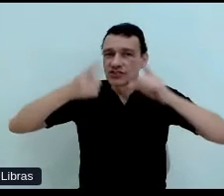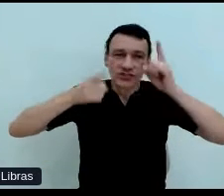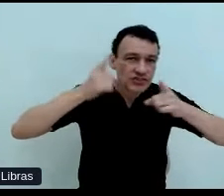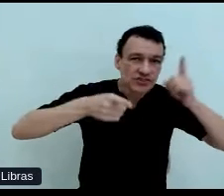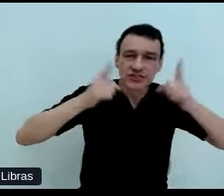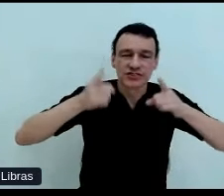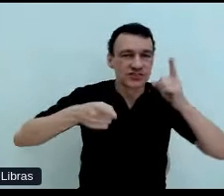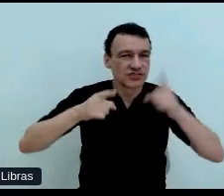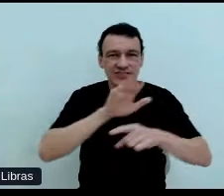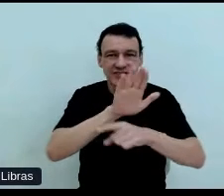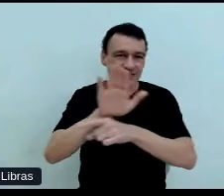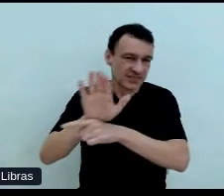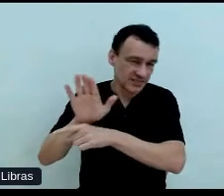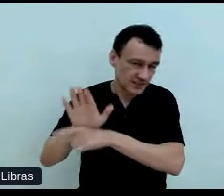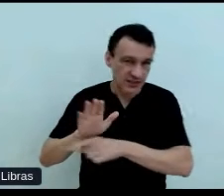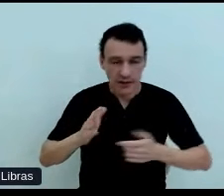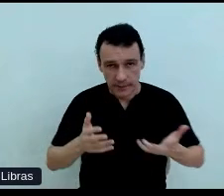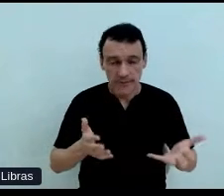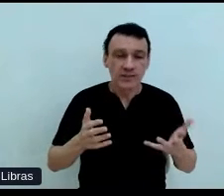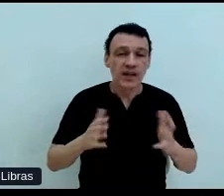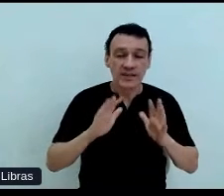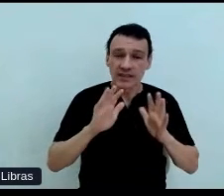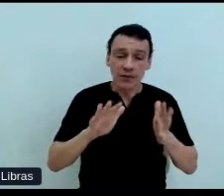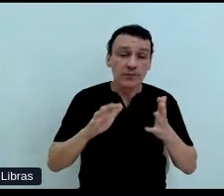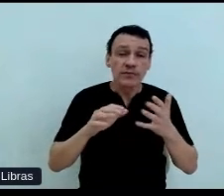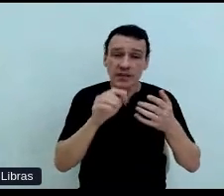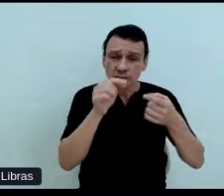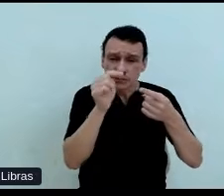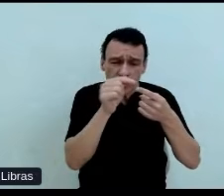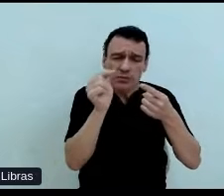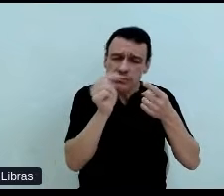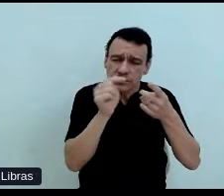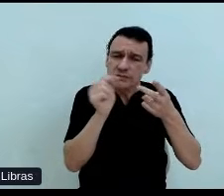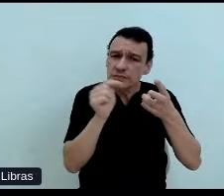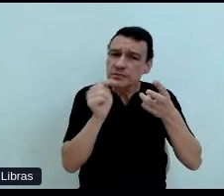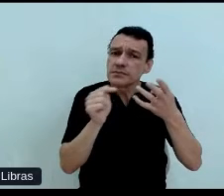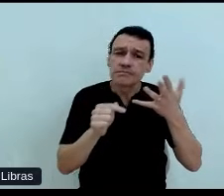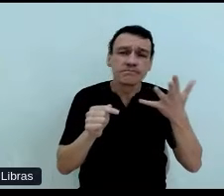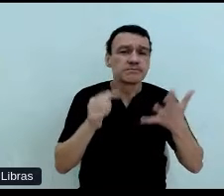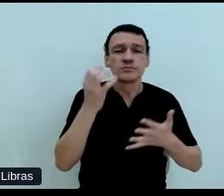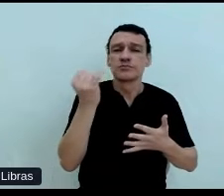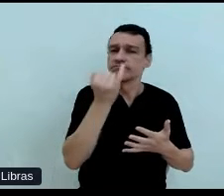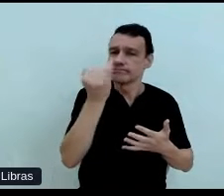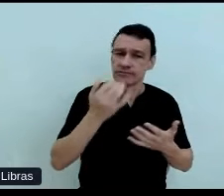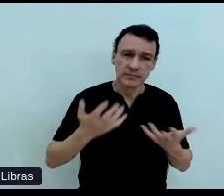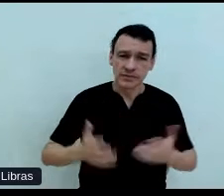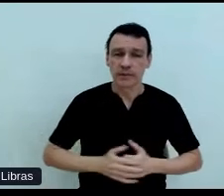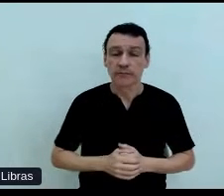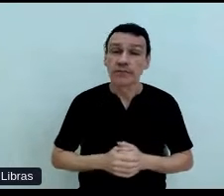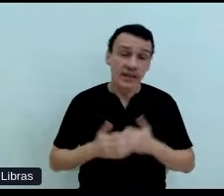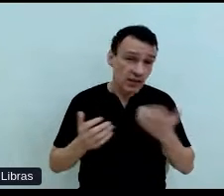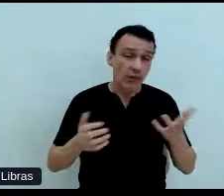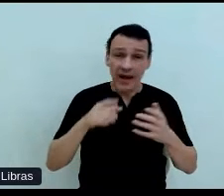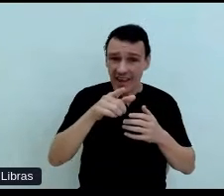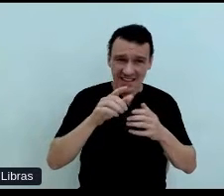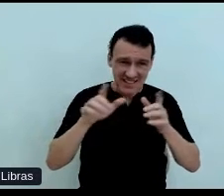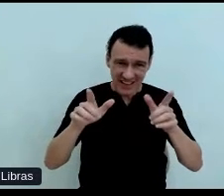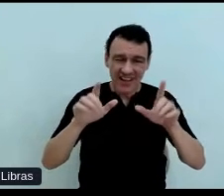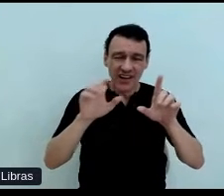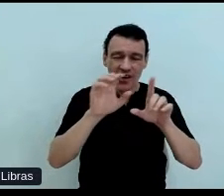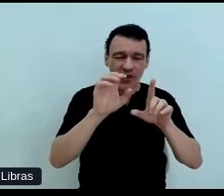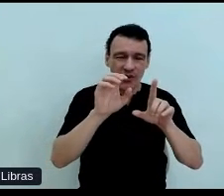chama. Então, tem alguns pontinhos aqui, e dessa agenda 2030, os objetivos